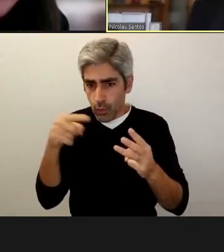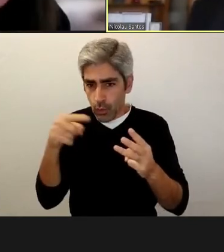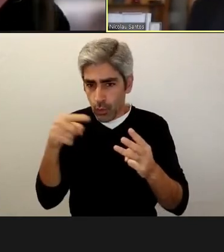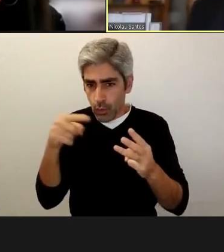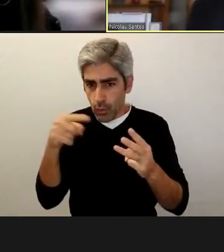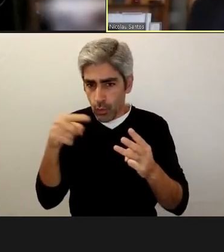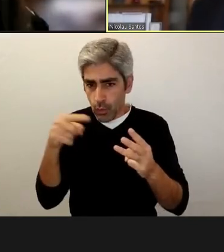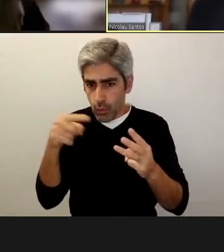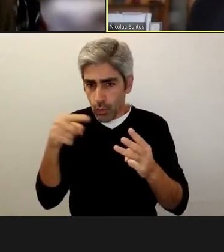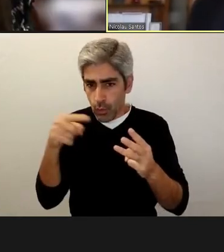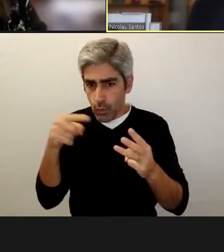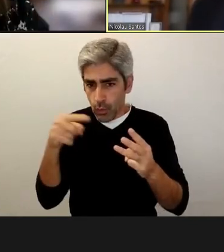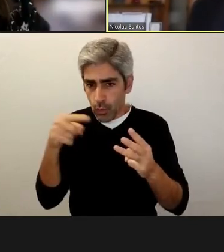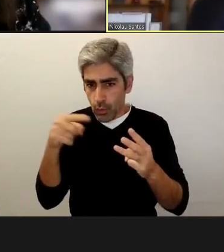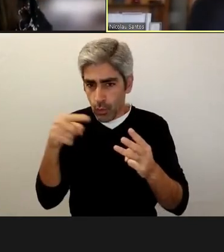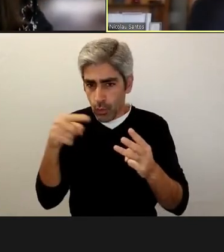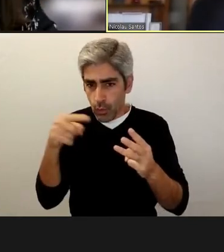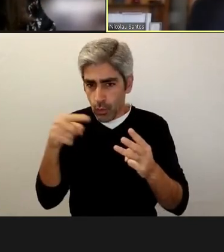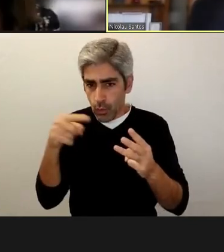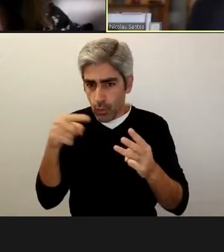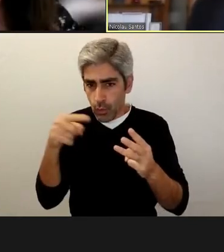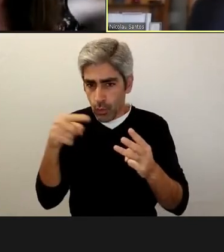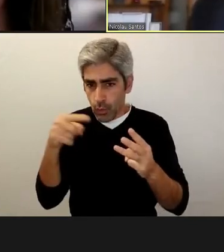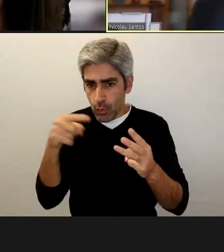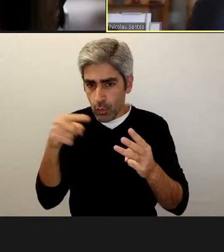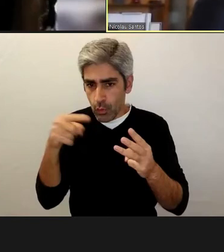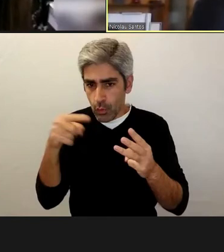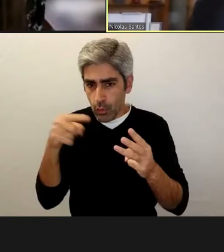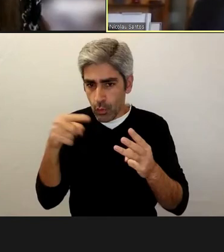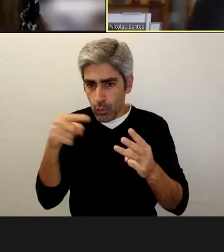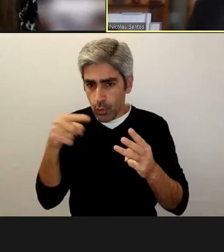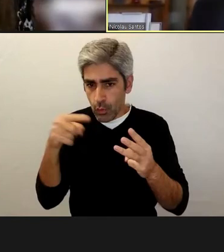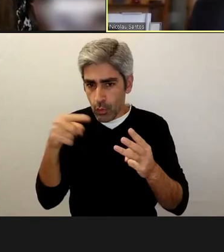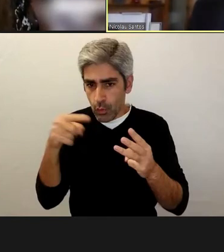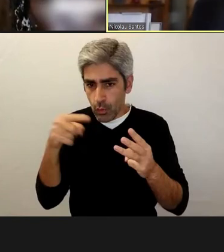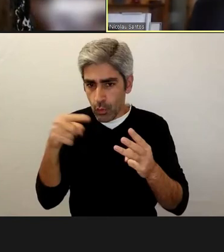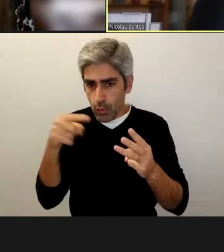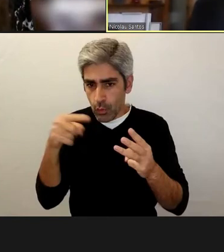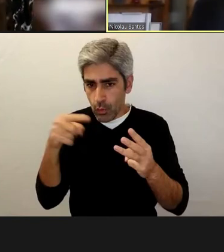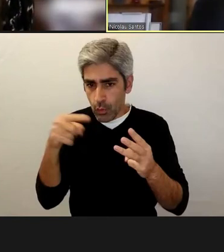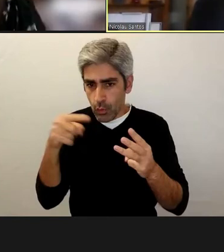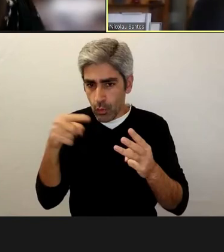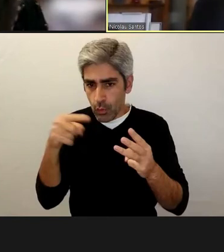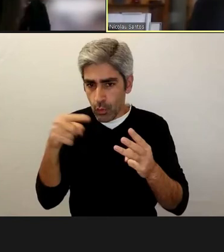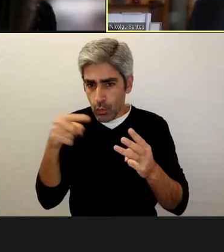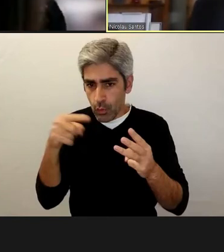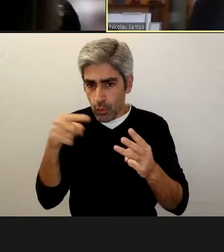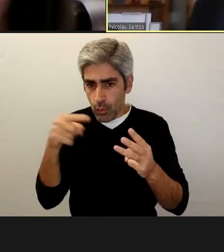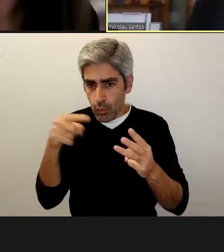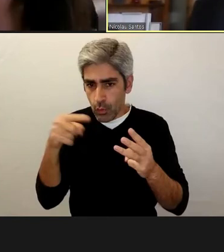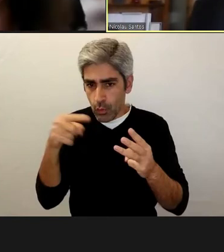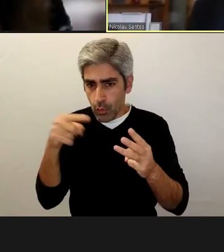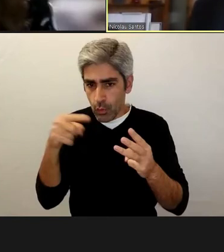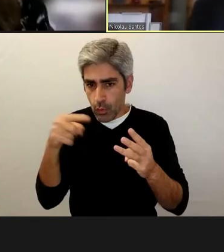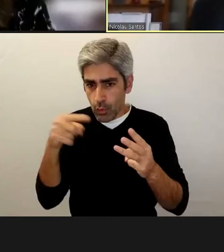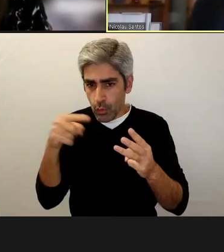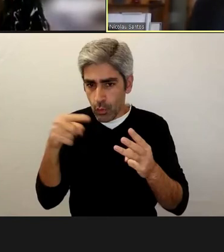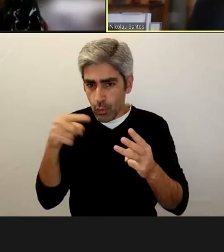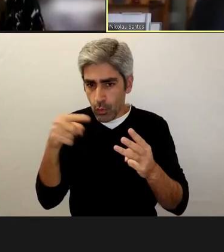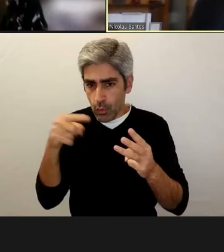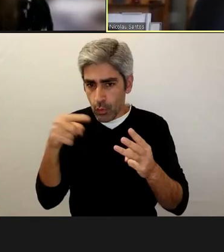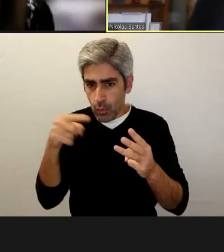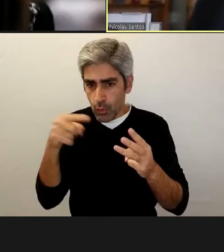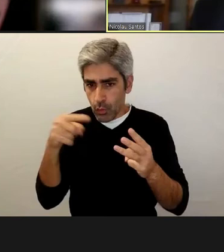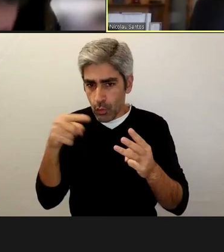Cortes pergunta: dado o facto que é difícil provar situações de discriminação e de assédio moral e sexual, como é